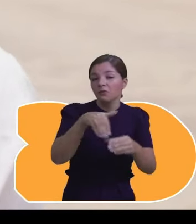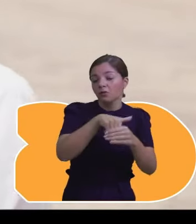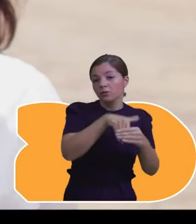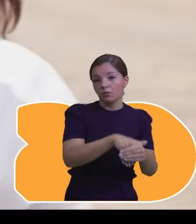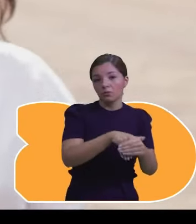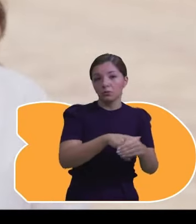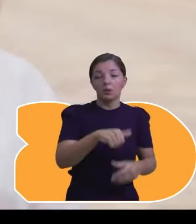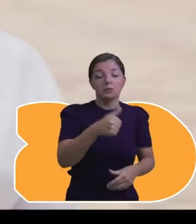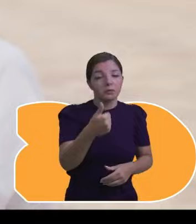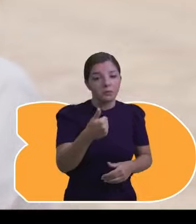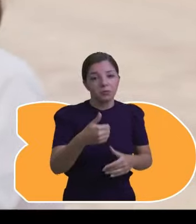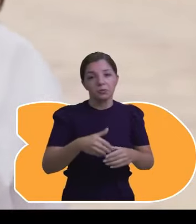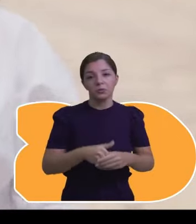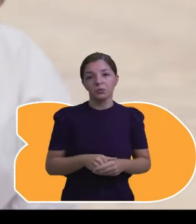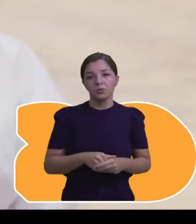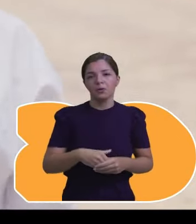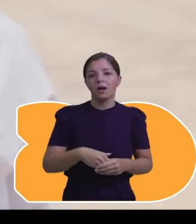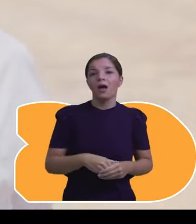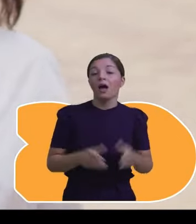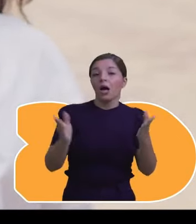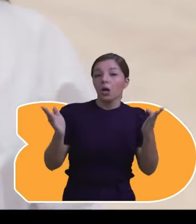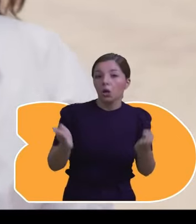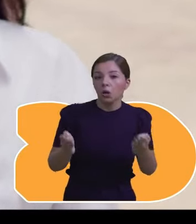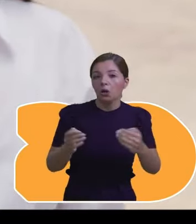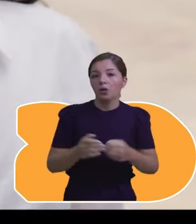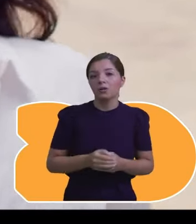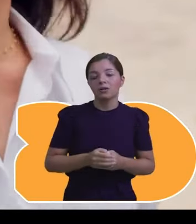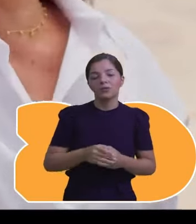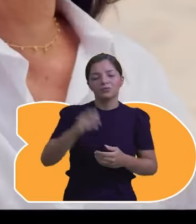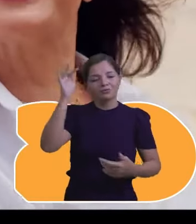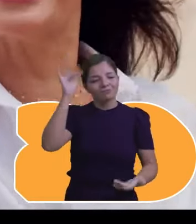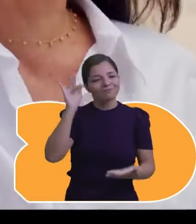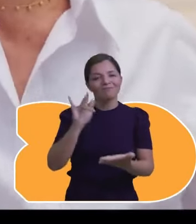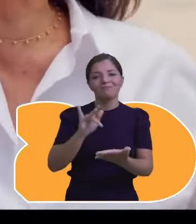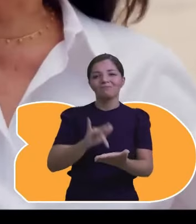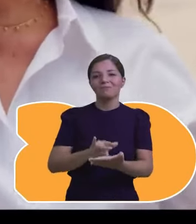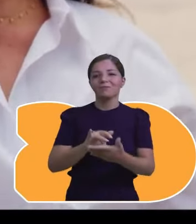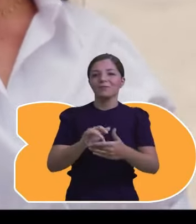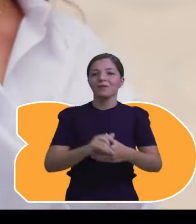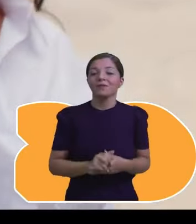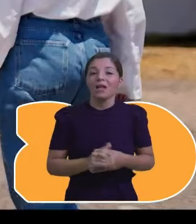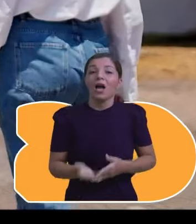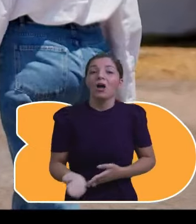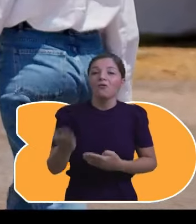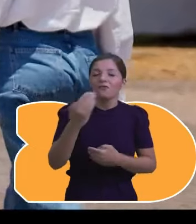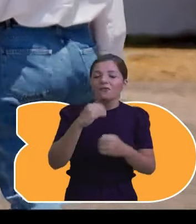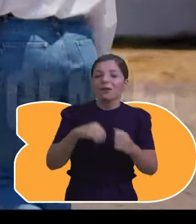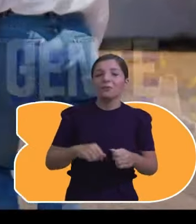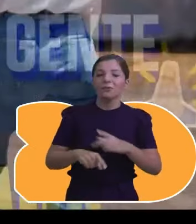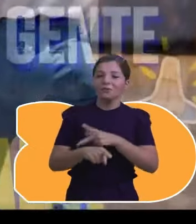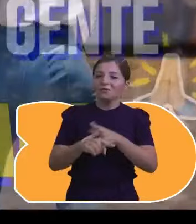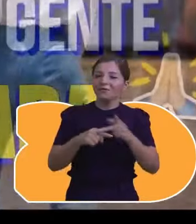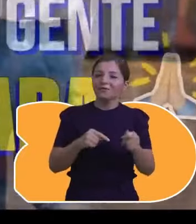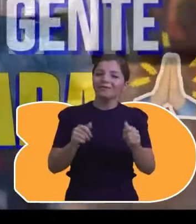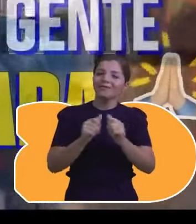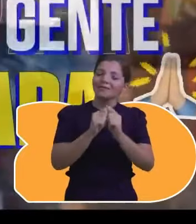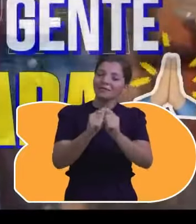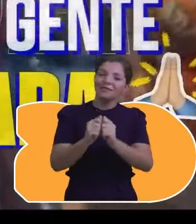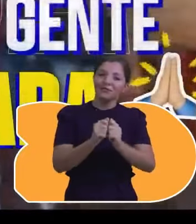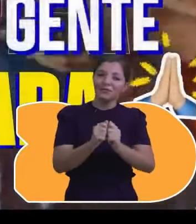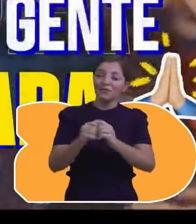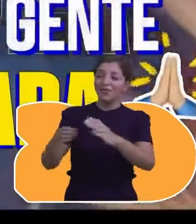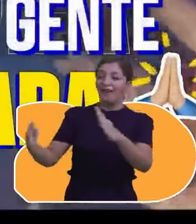que vale é este sentimento de mudança que tomou conta da cidade. Vamos vencer juntos! A casa da gente